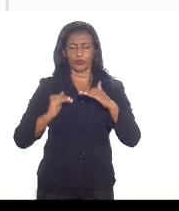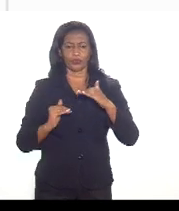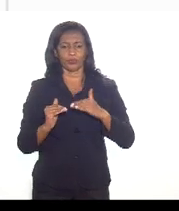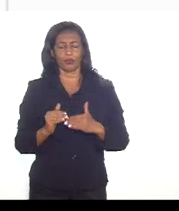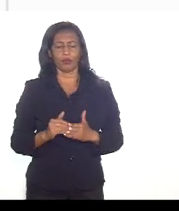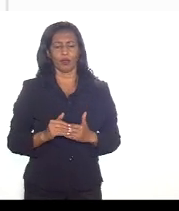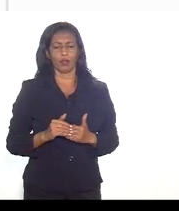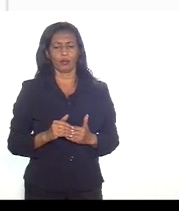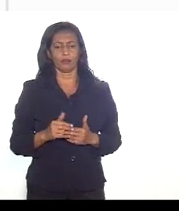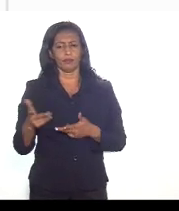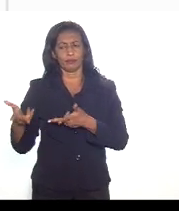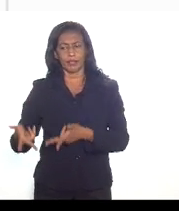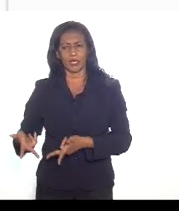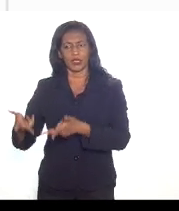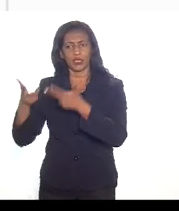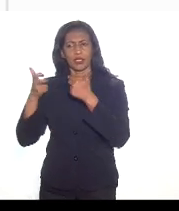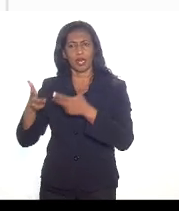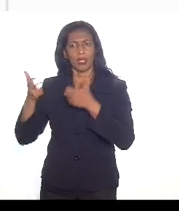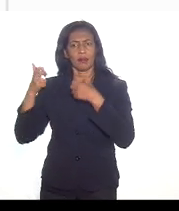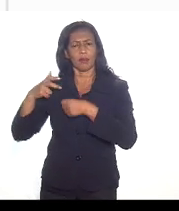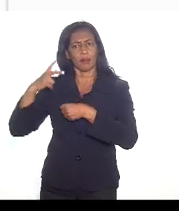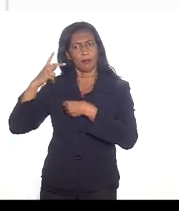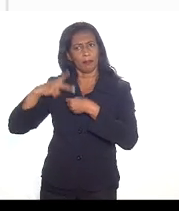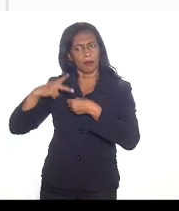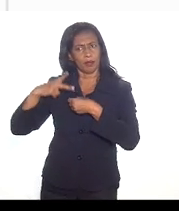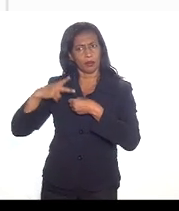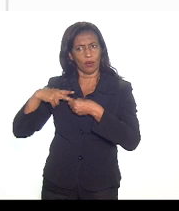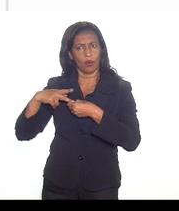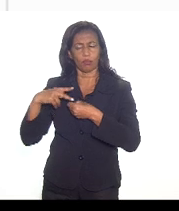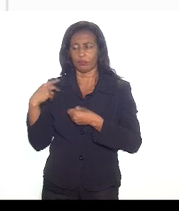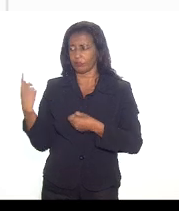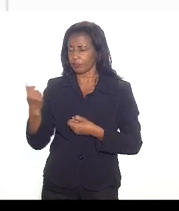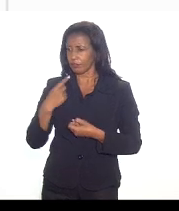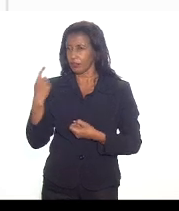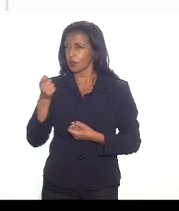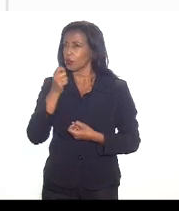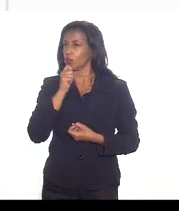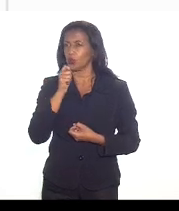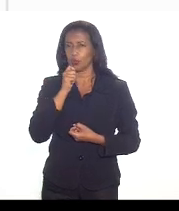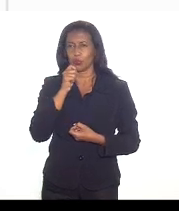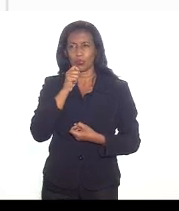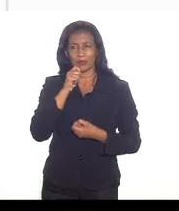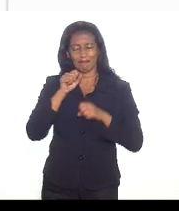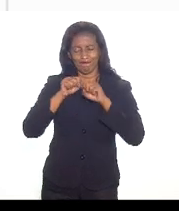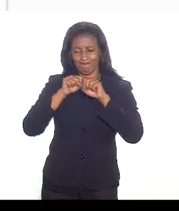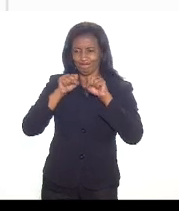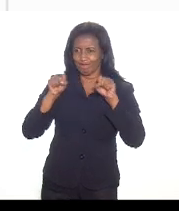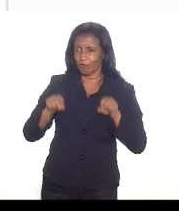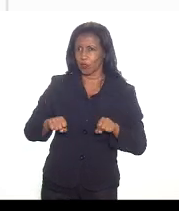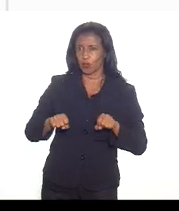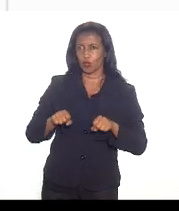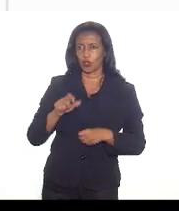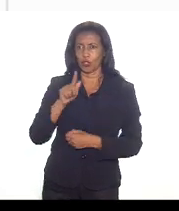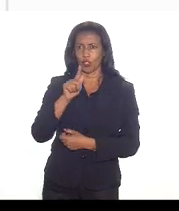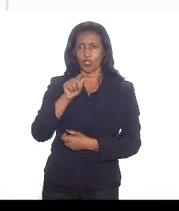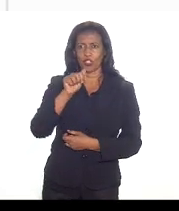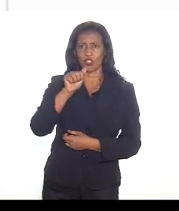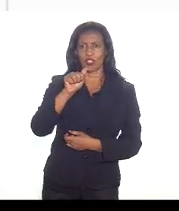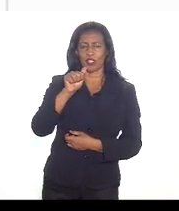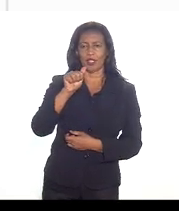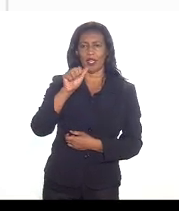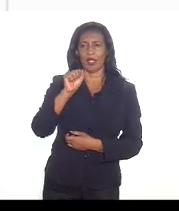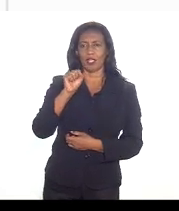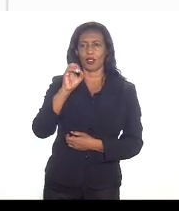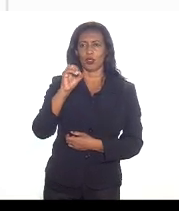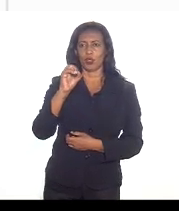para extrair mais petróleo. A gente não tem uma estrutura adequada de gasodutos trazendo petróleo de